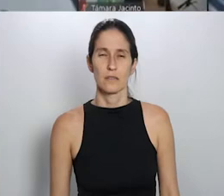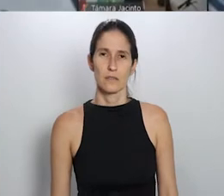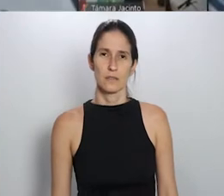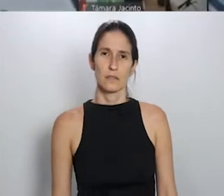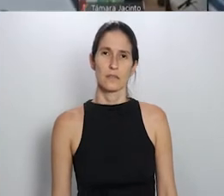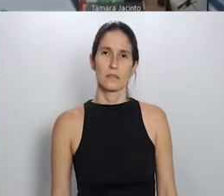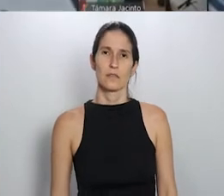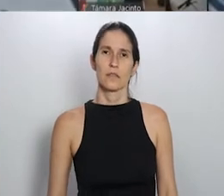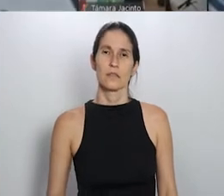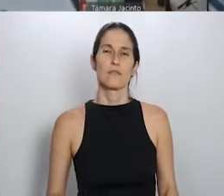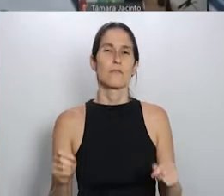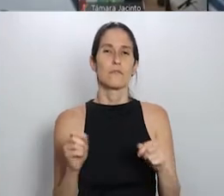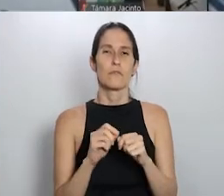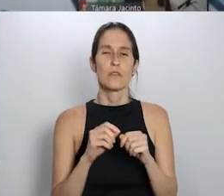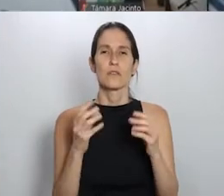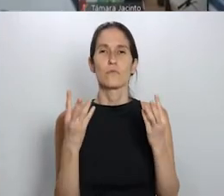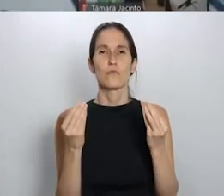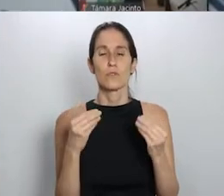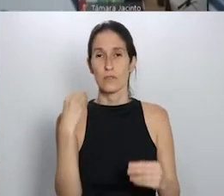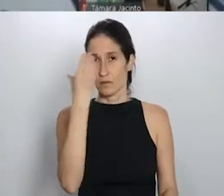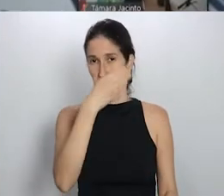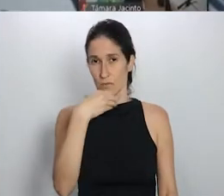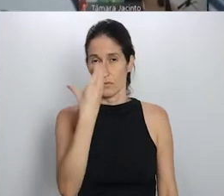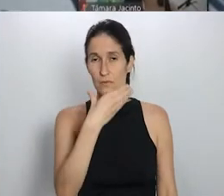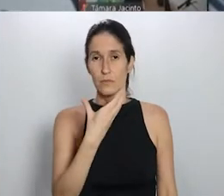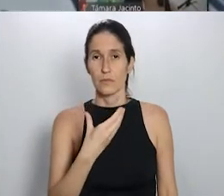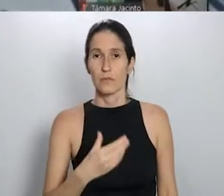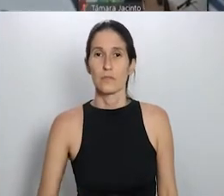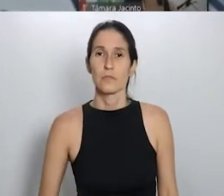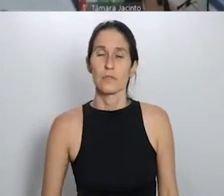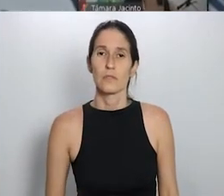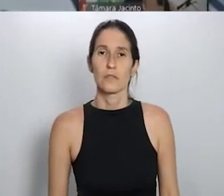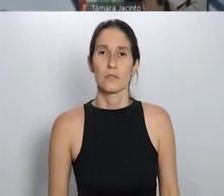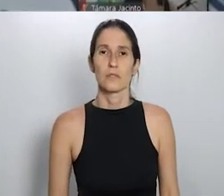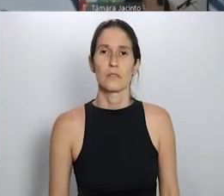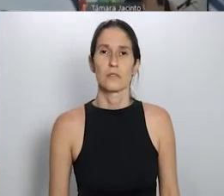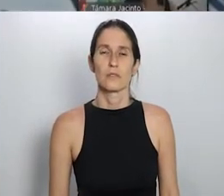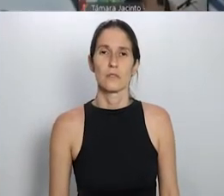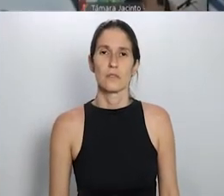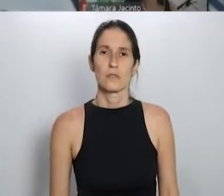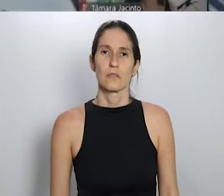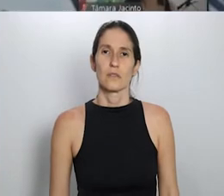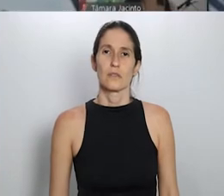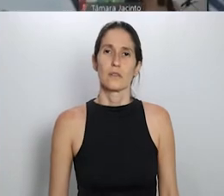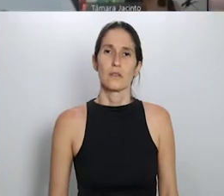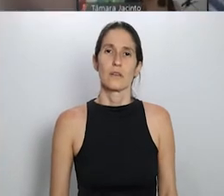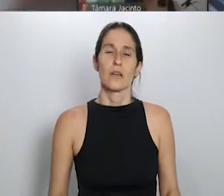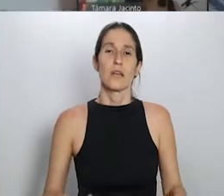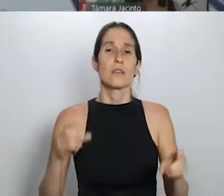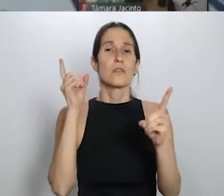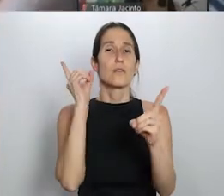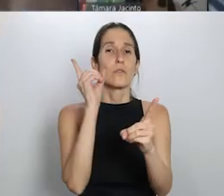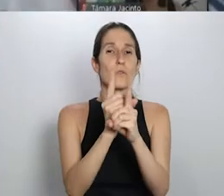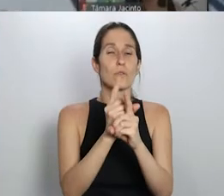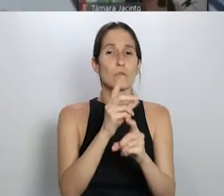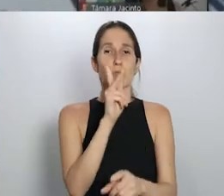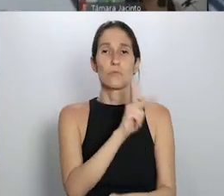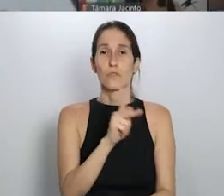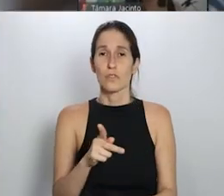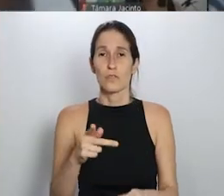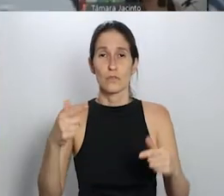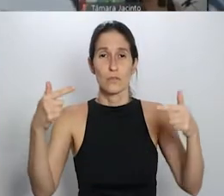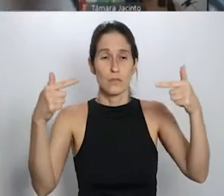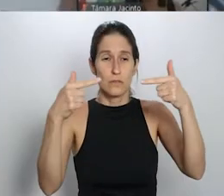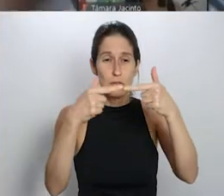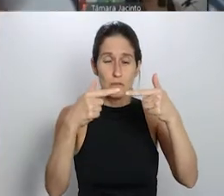meu CD de ritmo. Tem música de Baracho, não é? Tudo isso é encontro de mestre com mestre, maravilhoso. A gente tem que